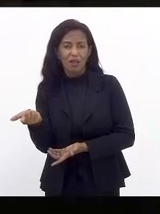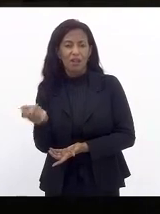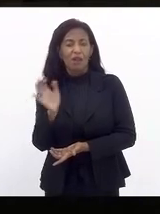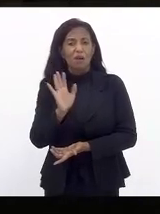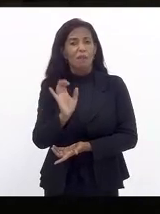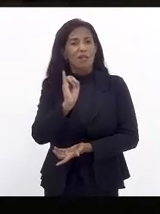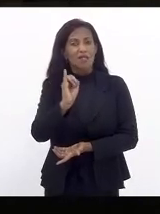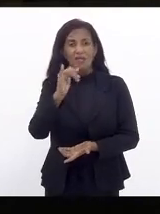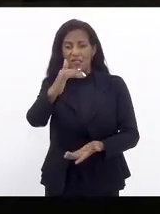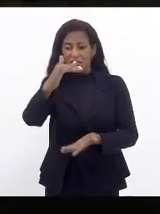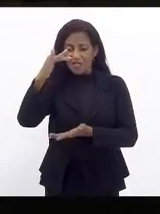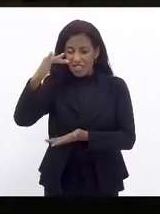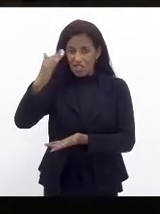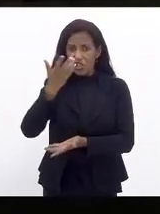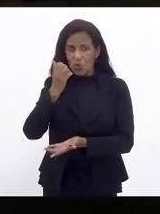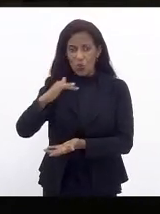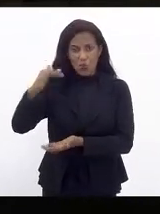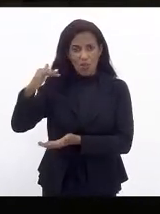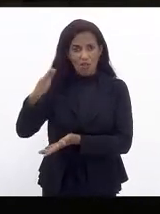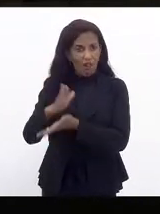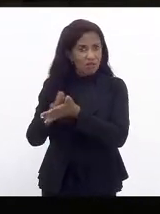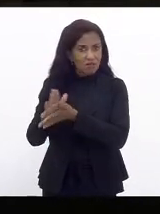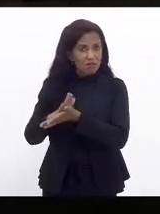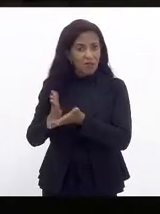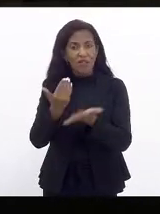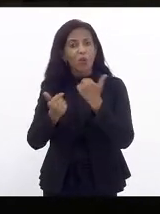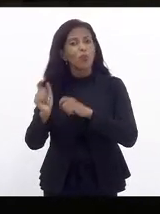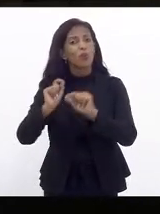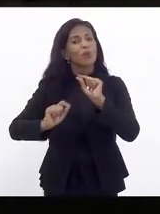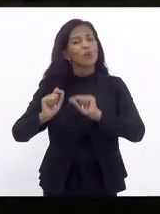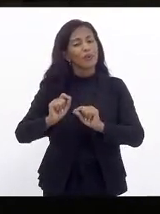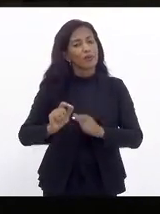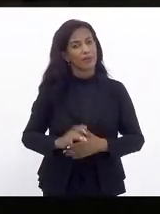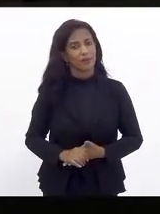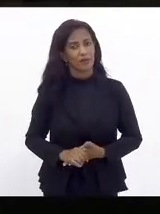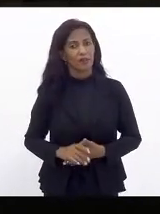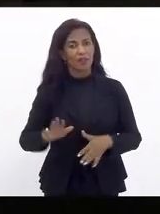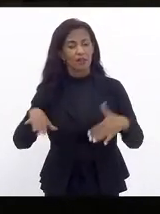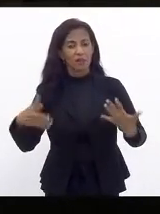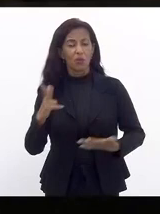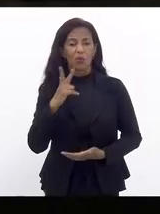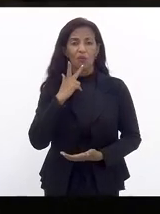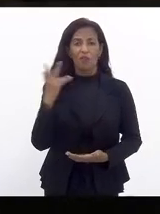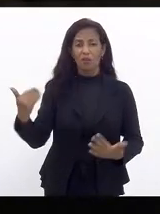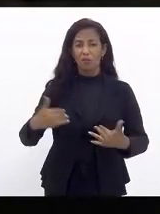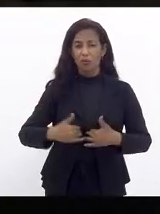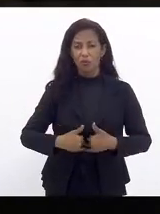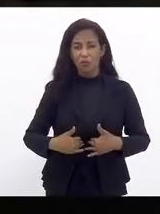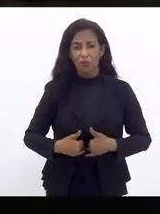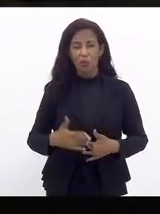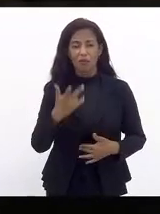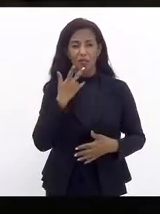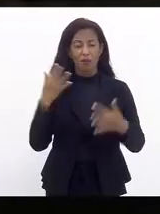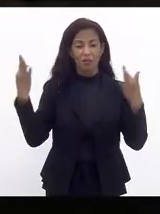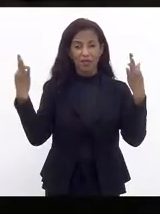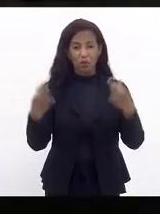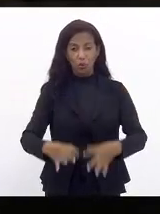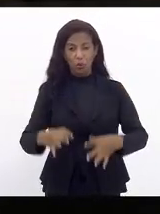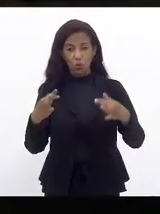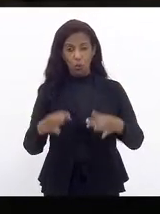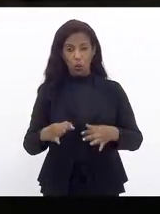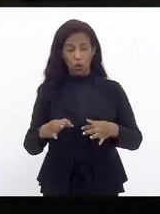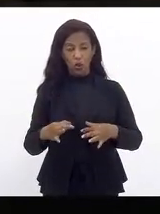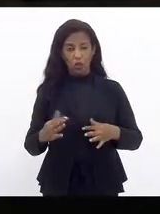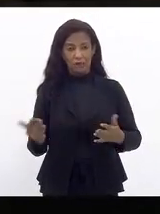não receber essa cesta básica, ela não vai ter o que comer. Então, quando falamos de fome, falamos da dor que essa